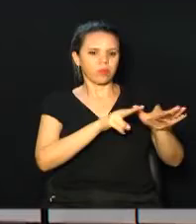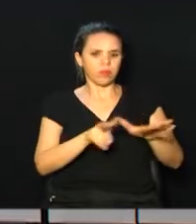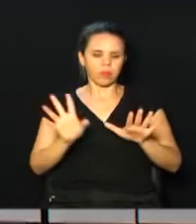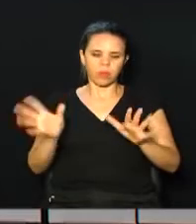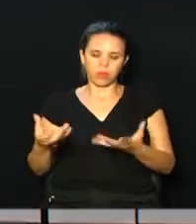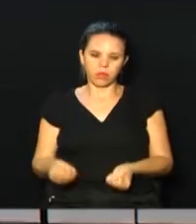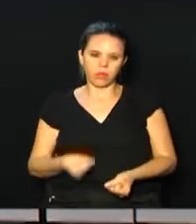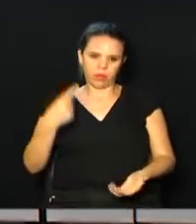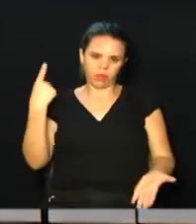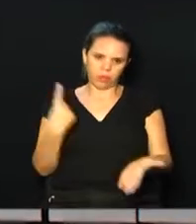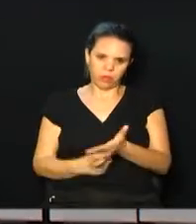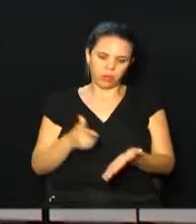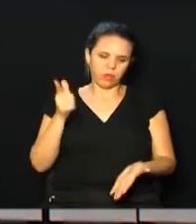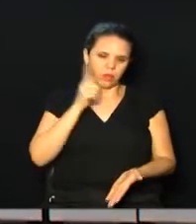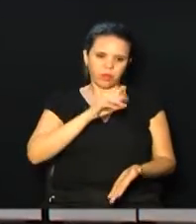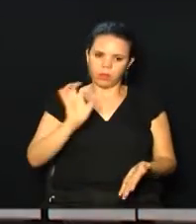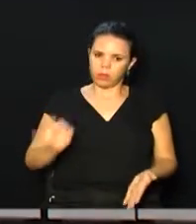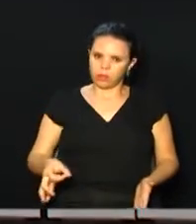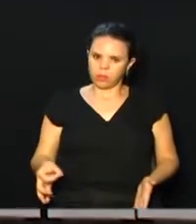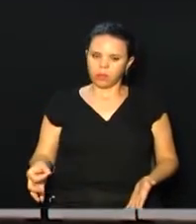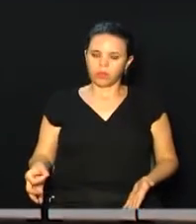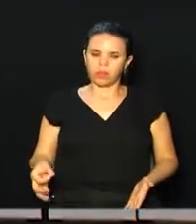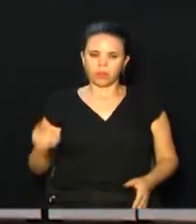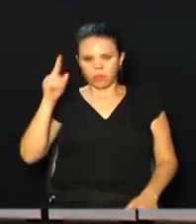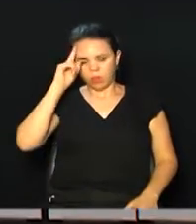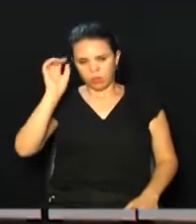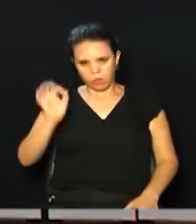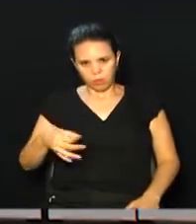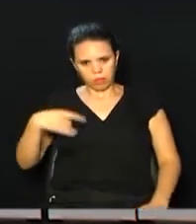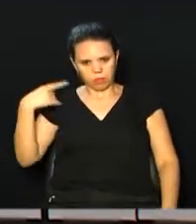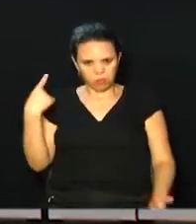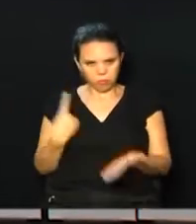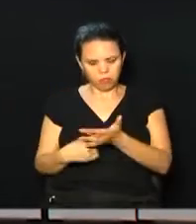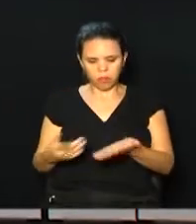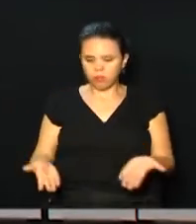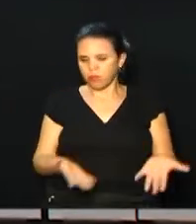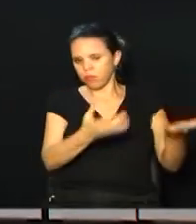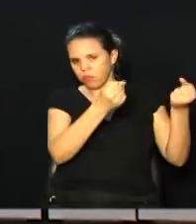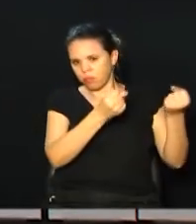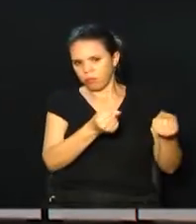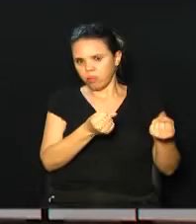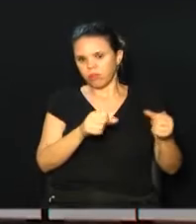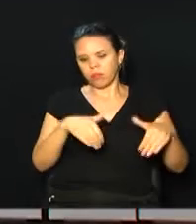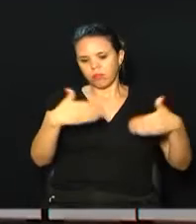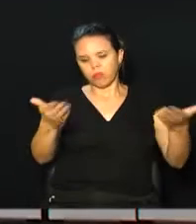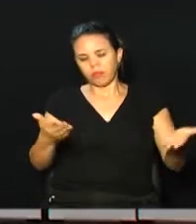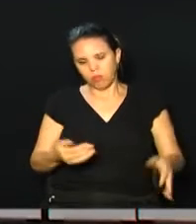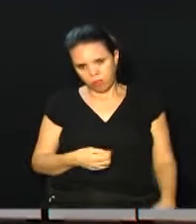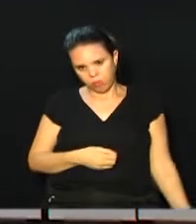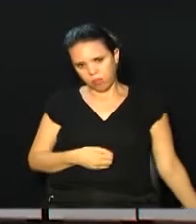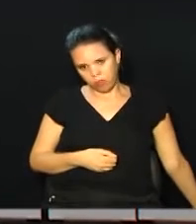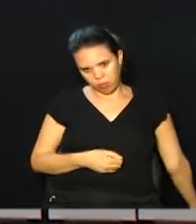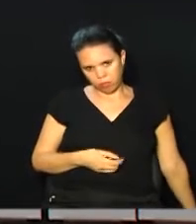Eles agendaram com ela, olha, eu vou passar no dia tal, na hora tal, põe para fora. Eles colocaram, foi, e